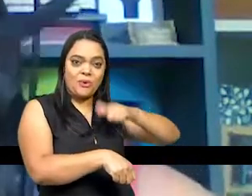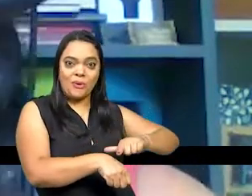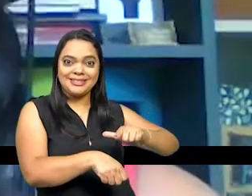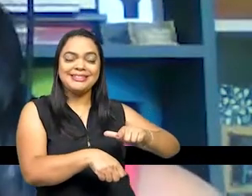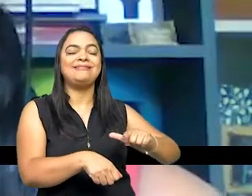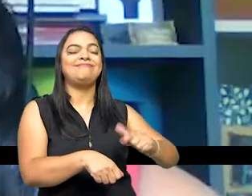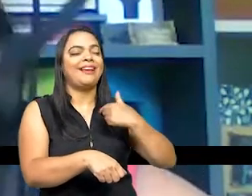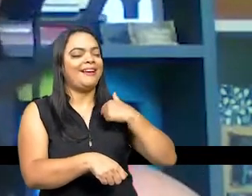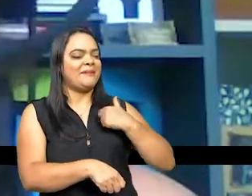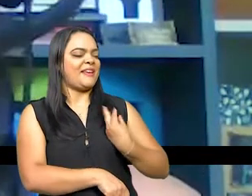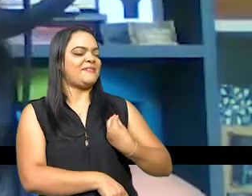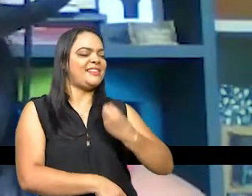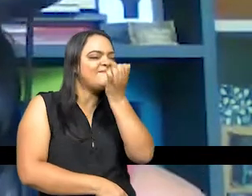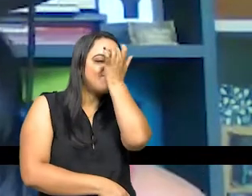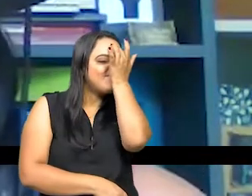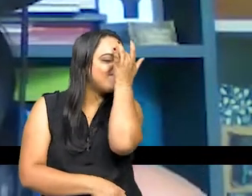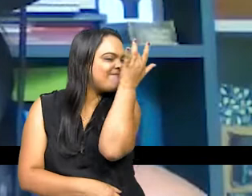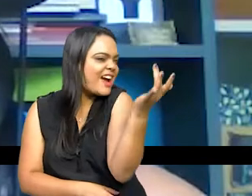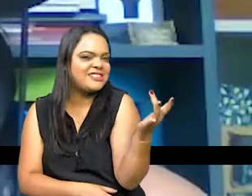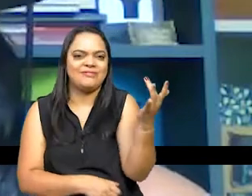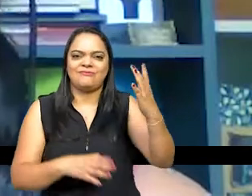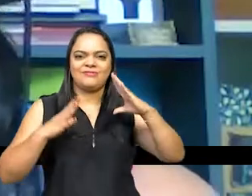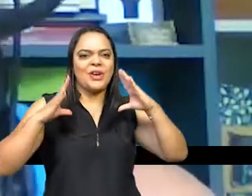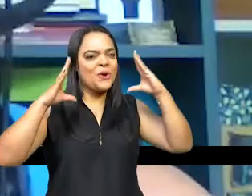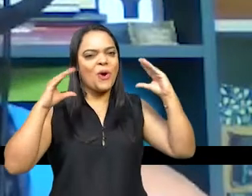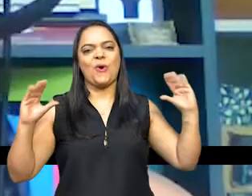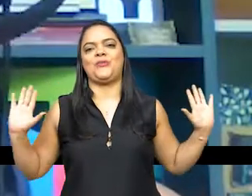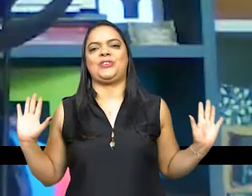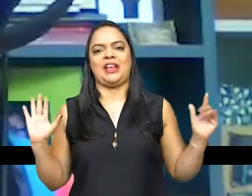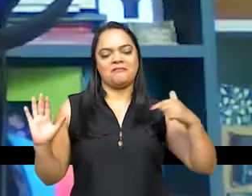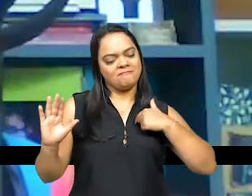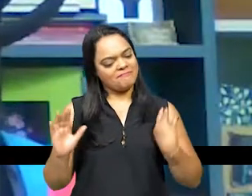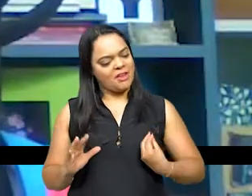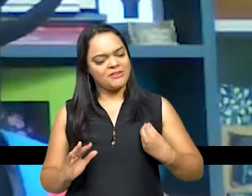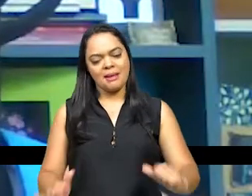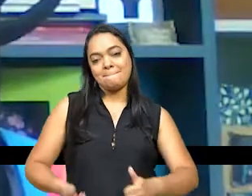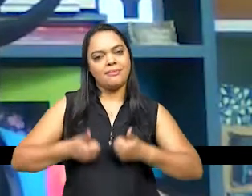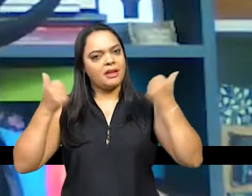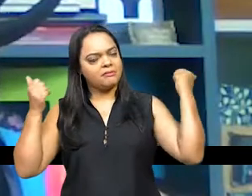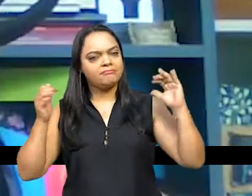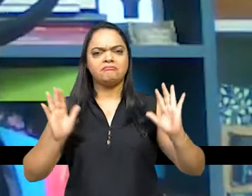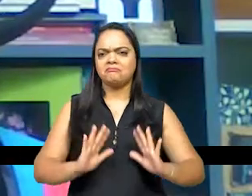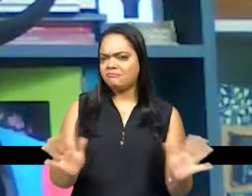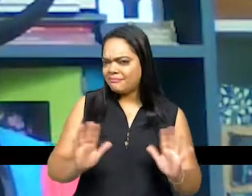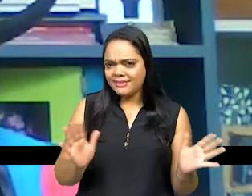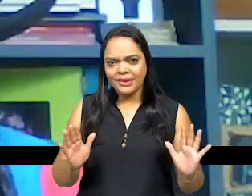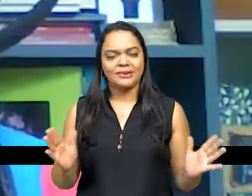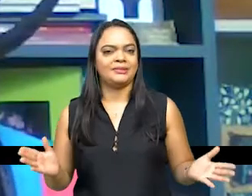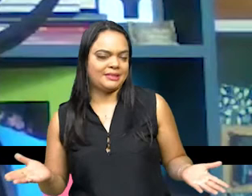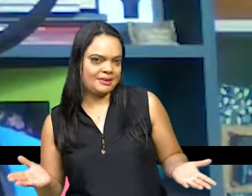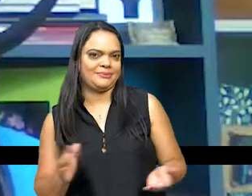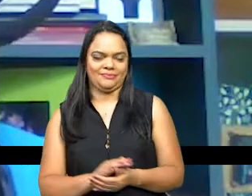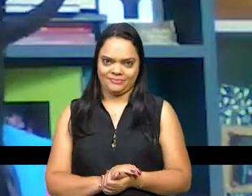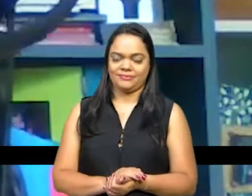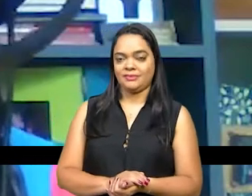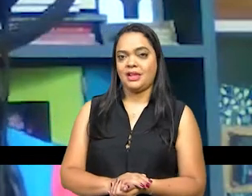mais fácil, mais confortável, né? E eu fluiria melhor na sociedade. Então, acho que tá na origem,